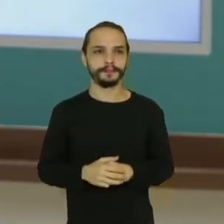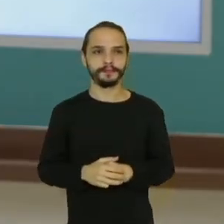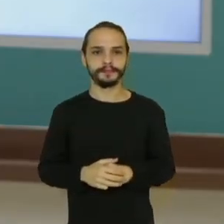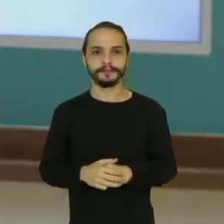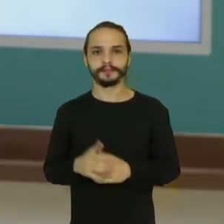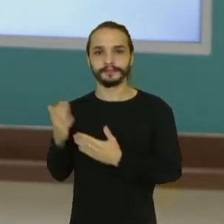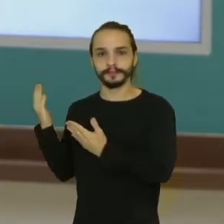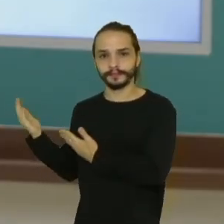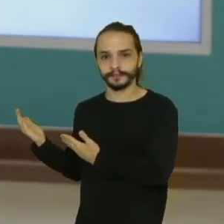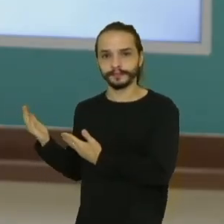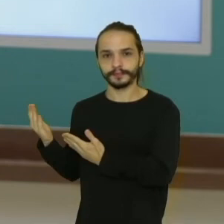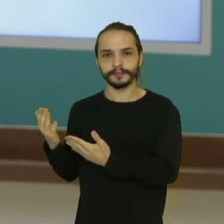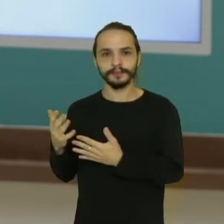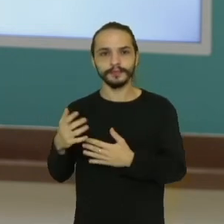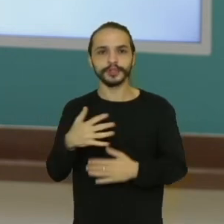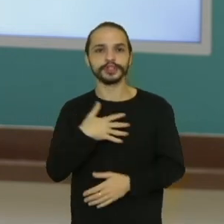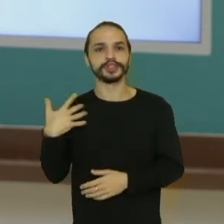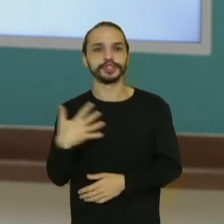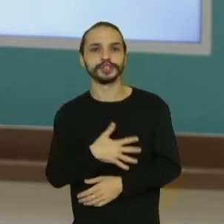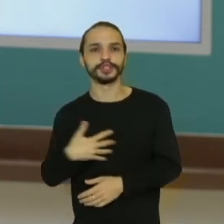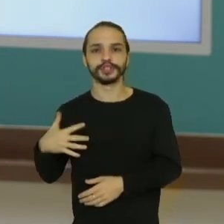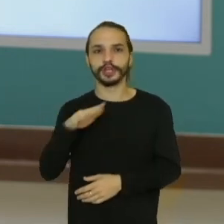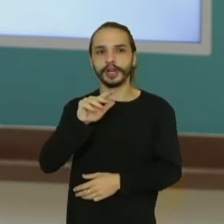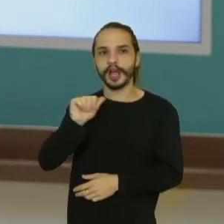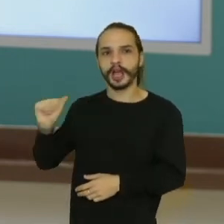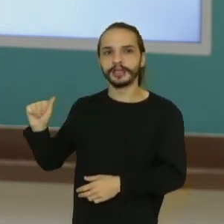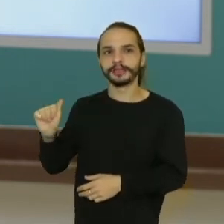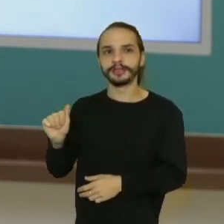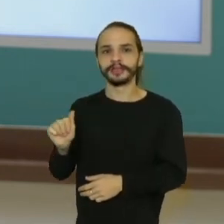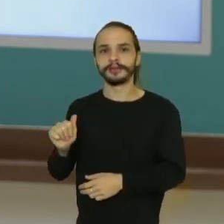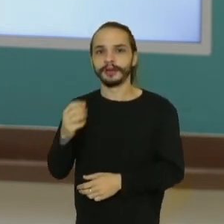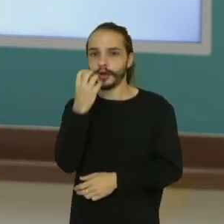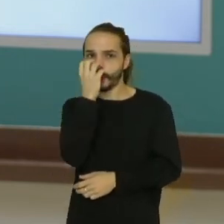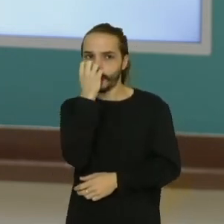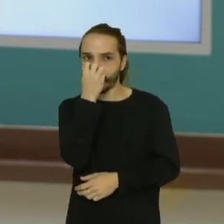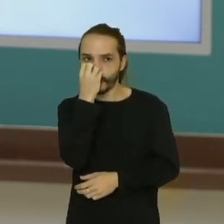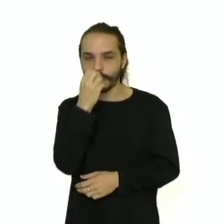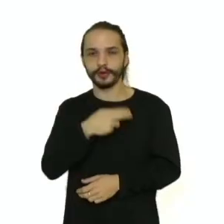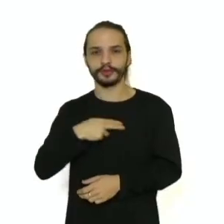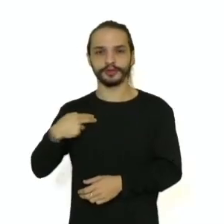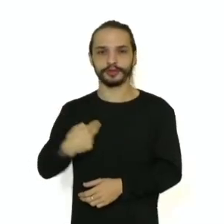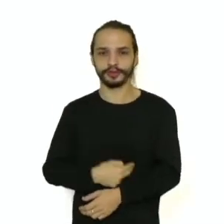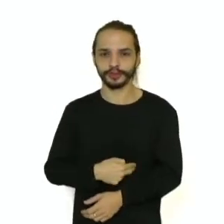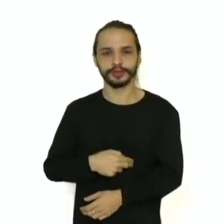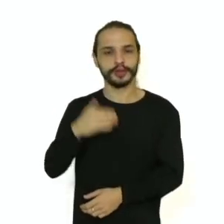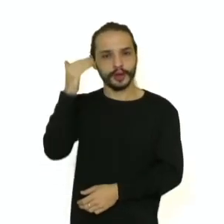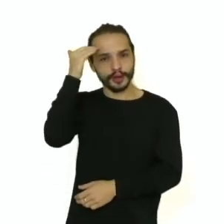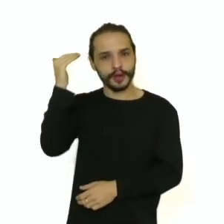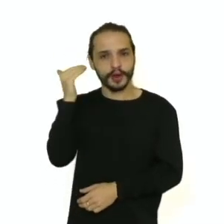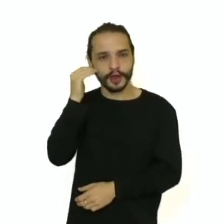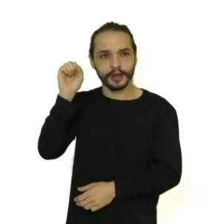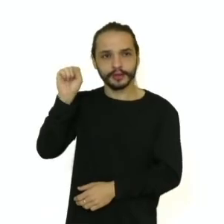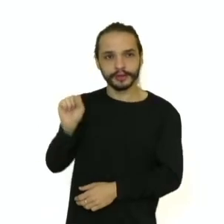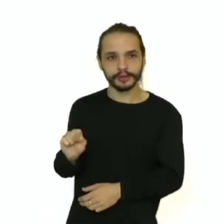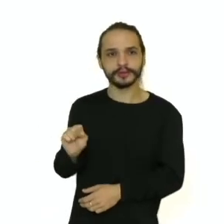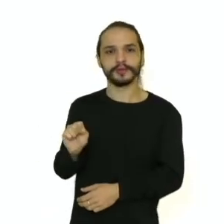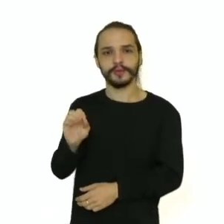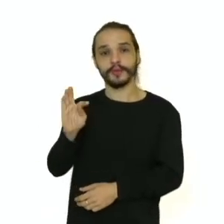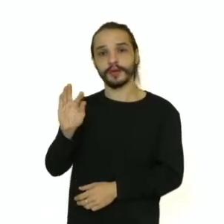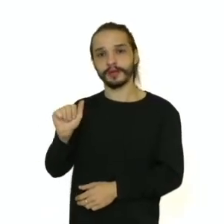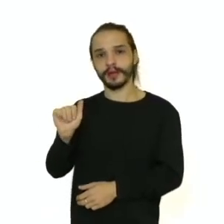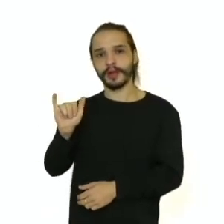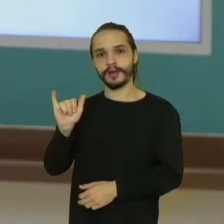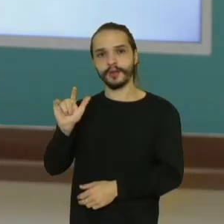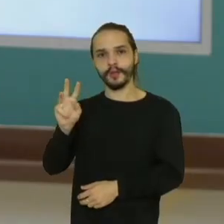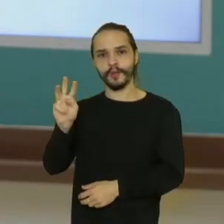tigres asiáticos. Quem são os tigres asiáticos? Hong Kong, China, Coreia do Sul e Taiwan, que são países que cresceram muito